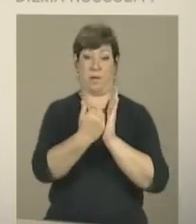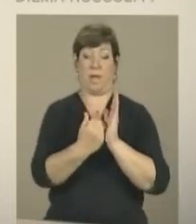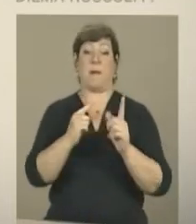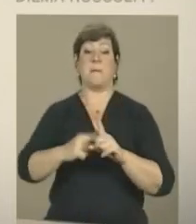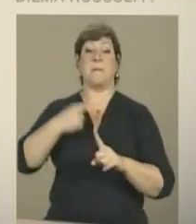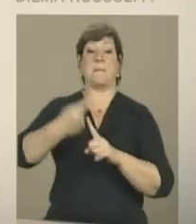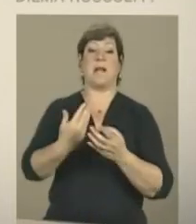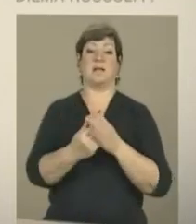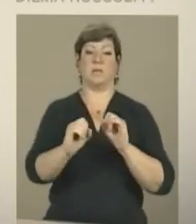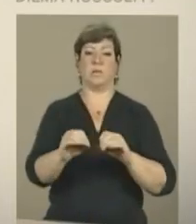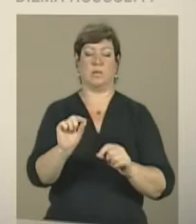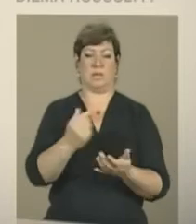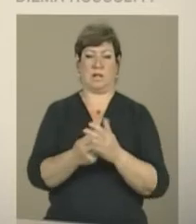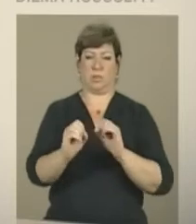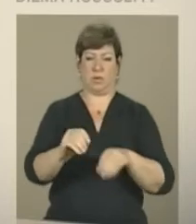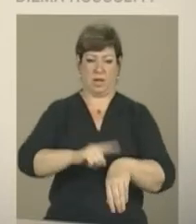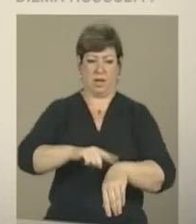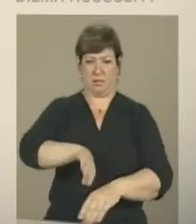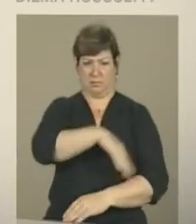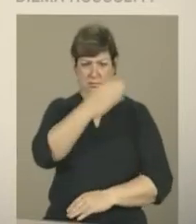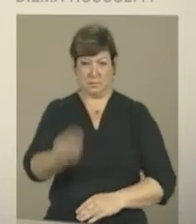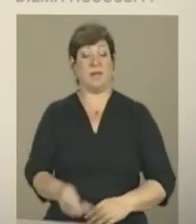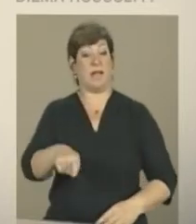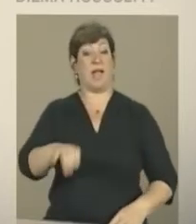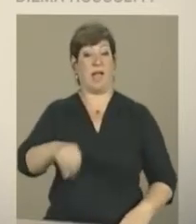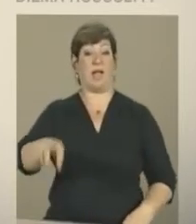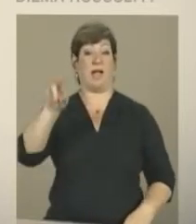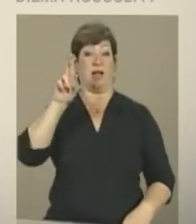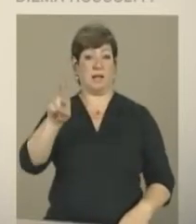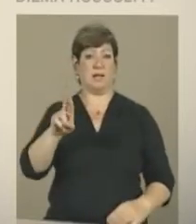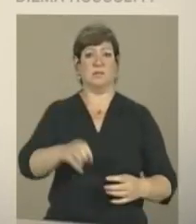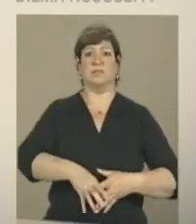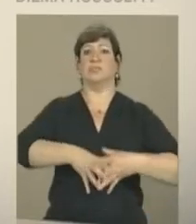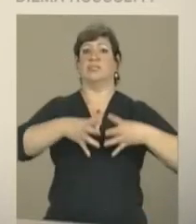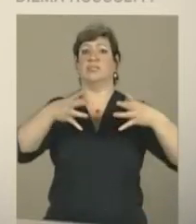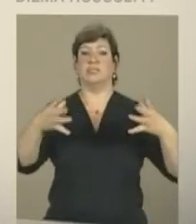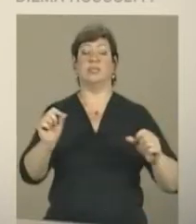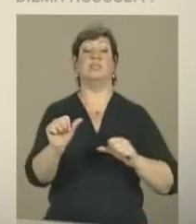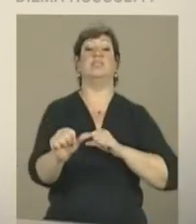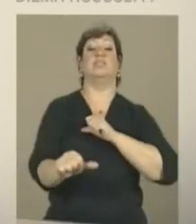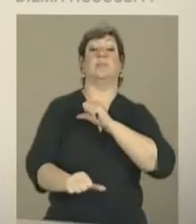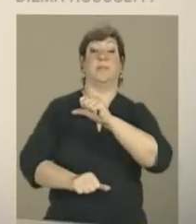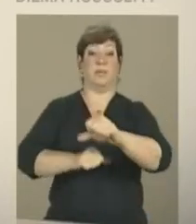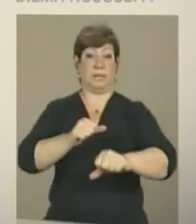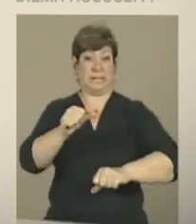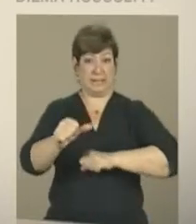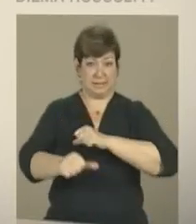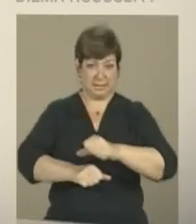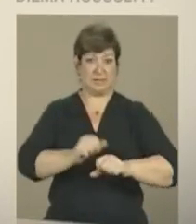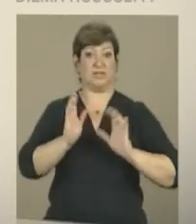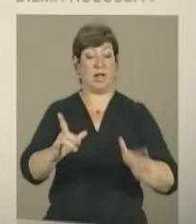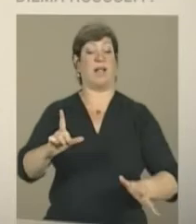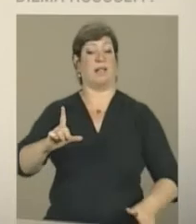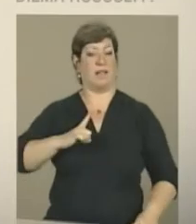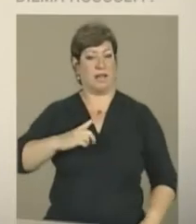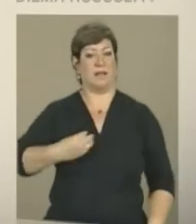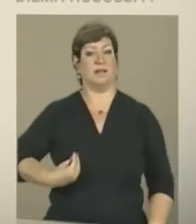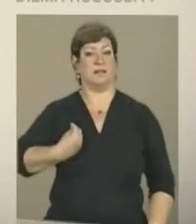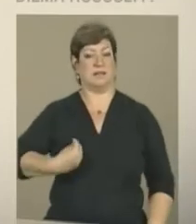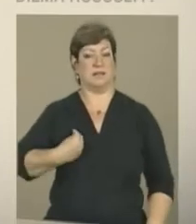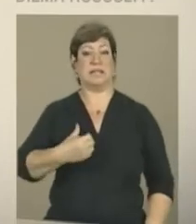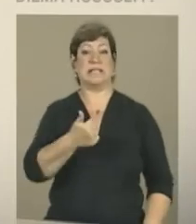Educação educação em tempo integral é responsável por uma grande transformação que já estamos fazendo